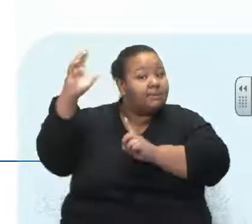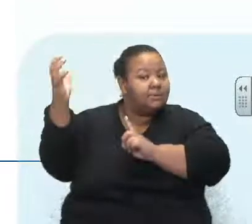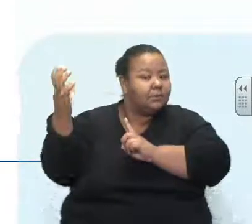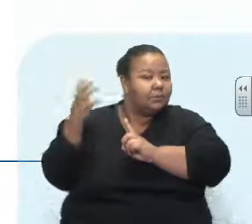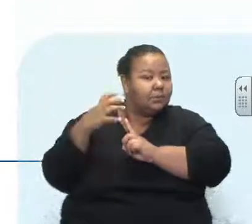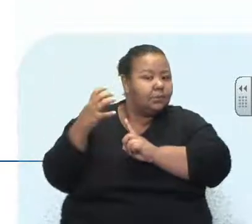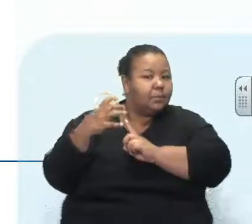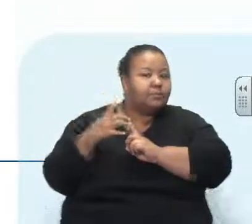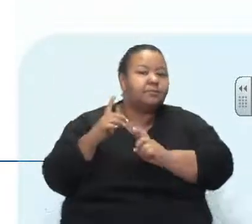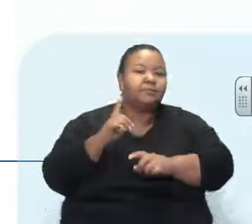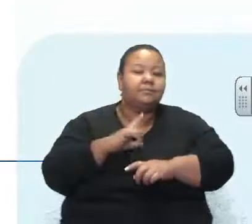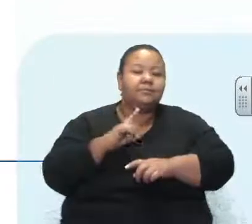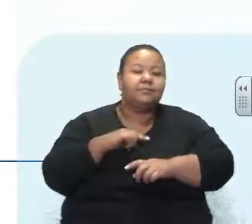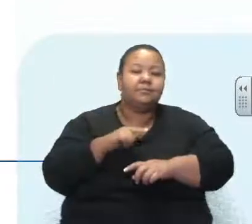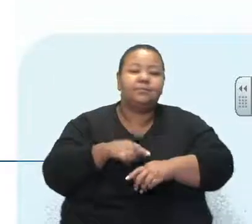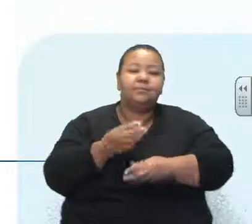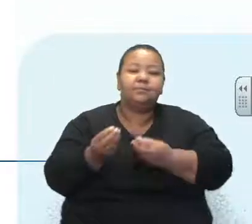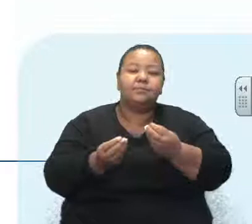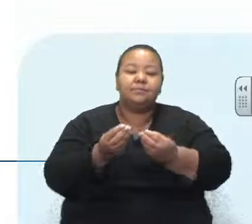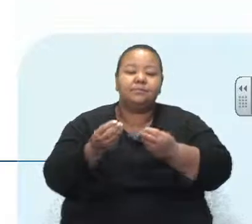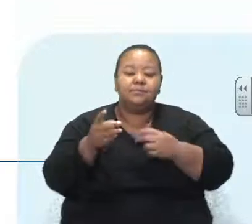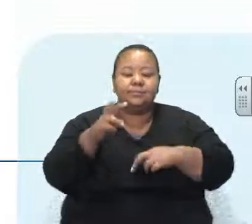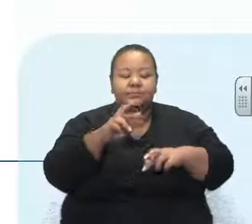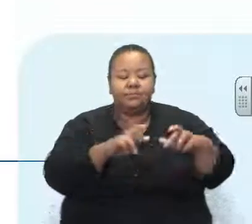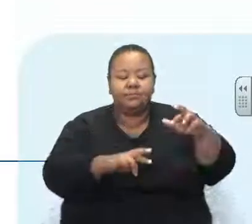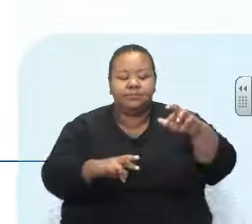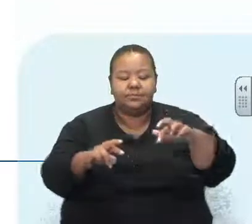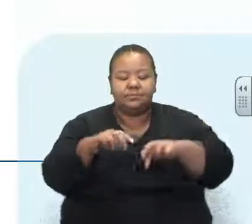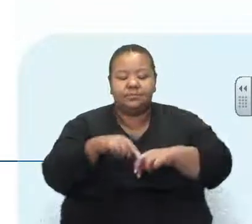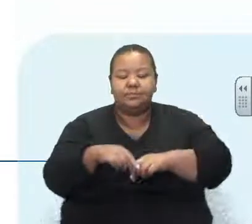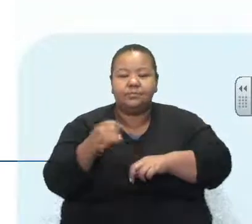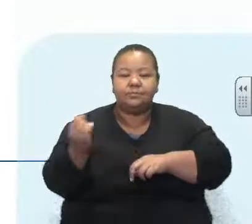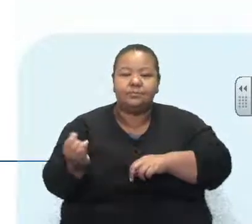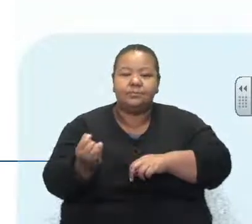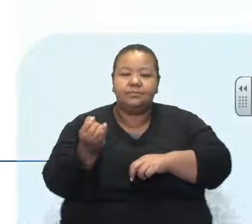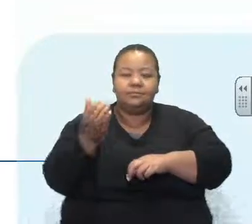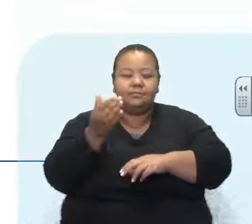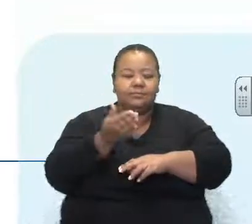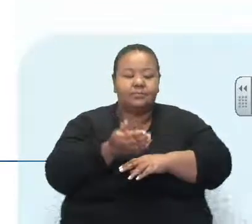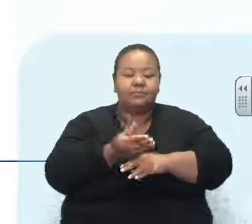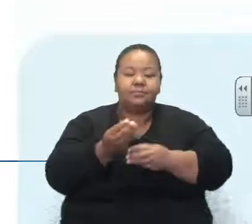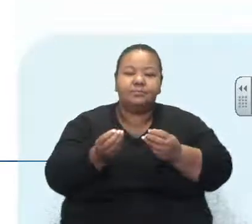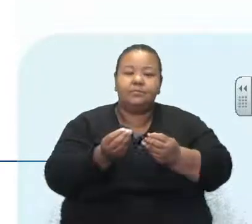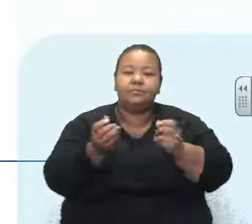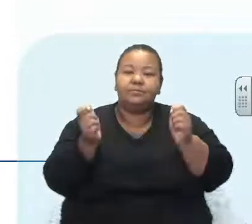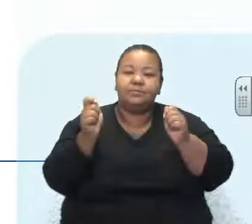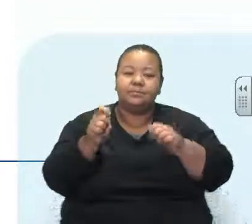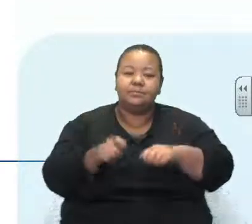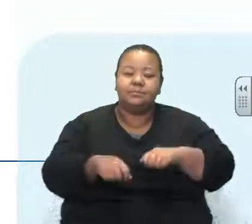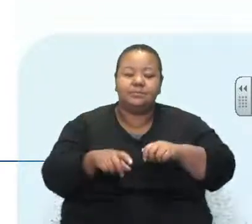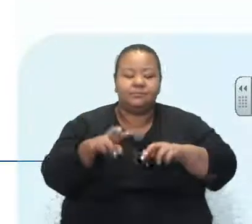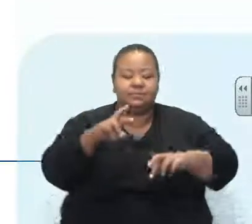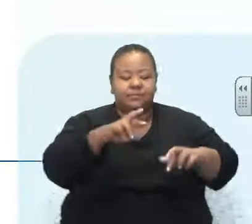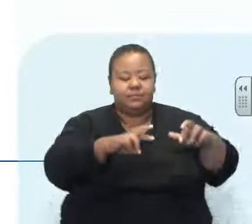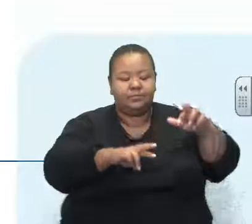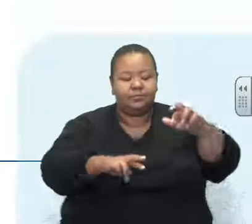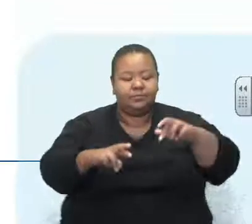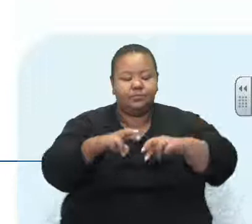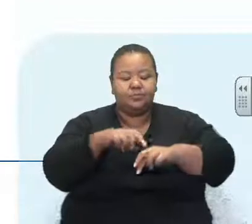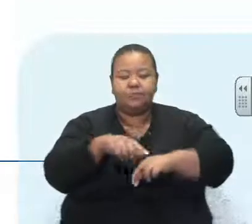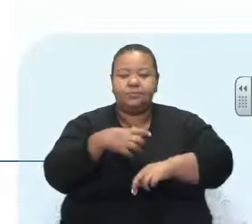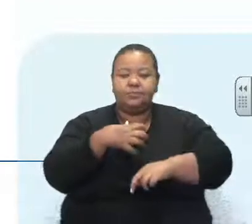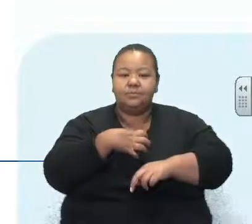ferramentas para analisar esses indicadores, a importância desses indicadores, como que eu posso gerenciar, que tipo